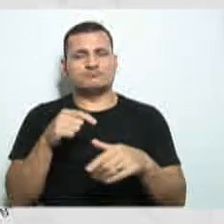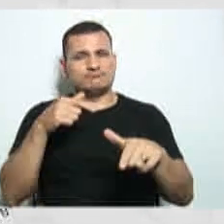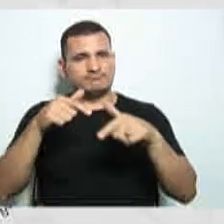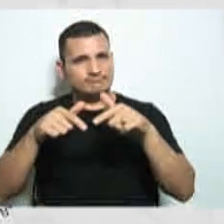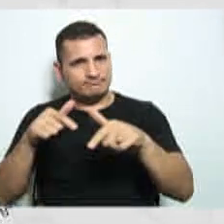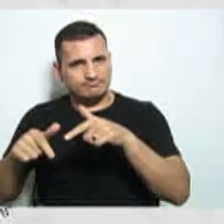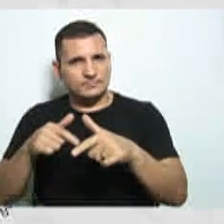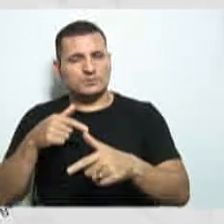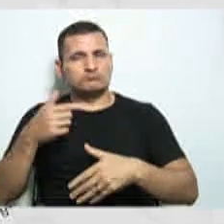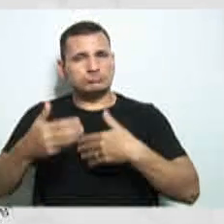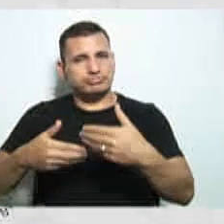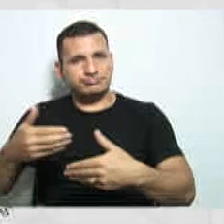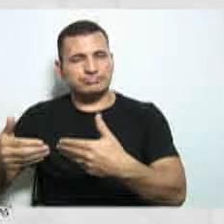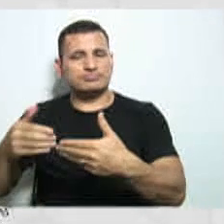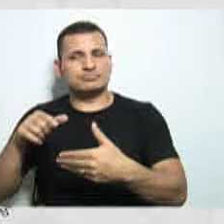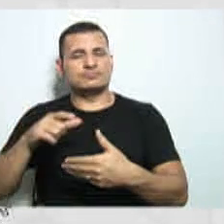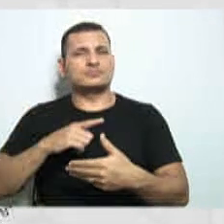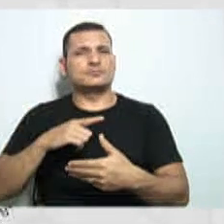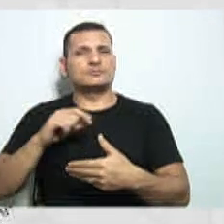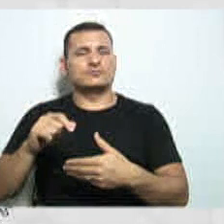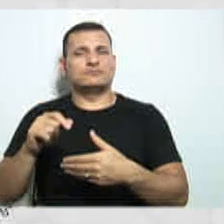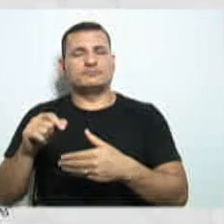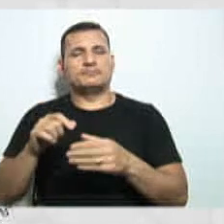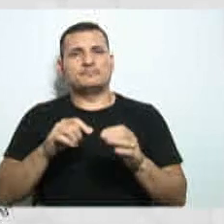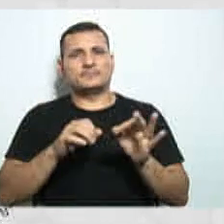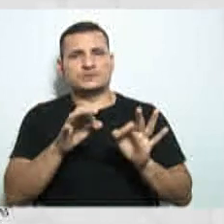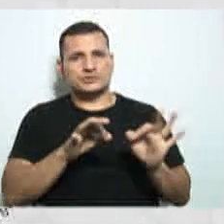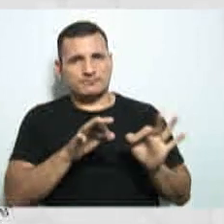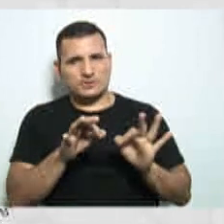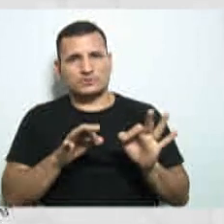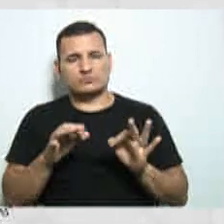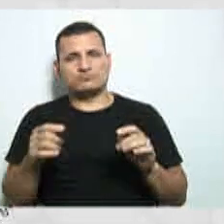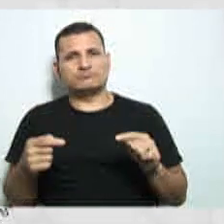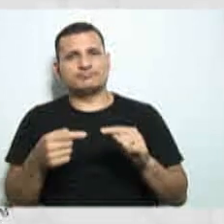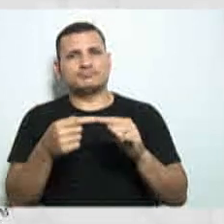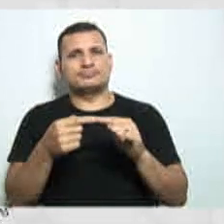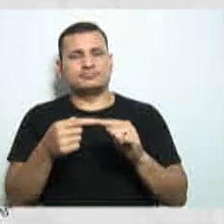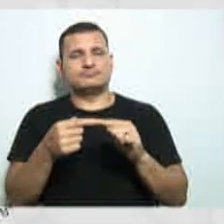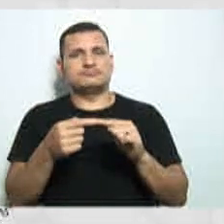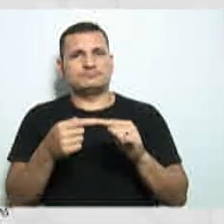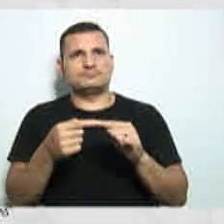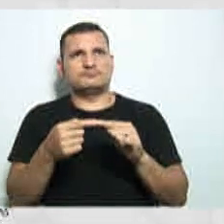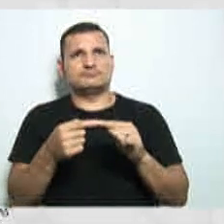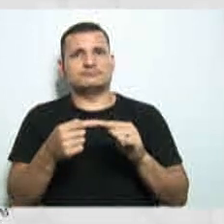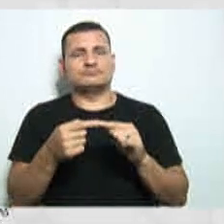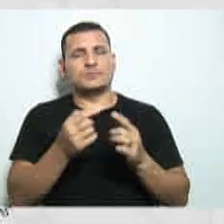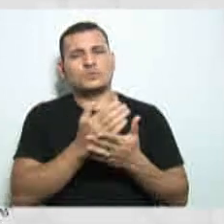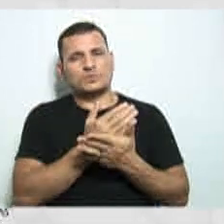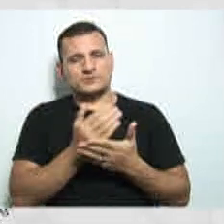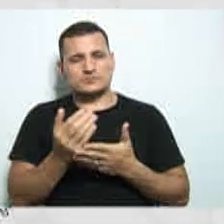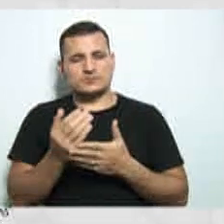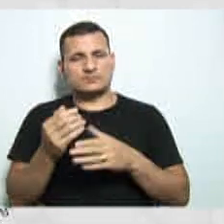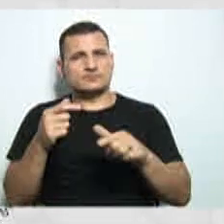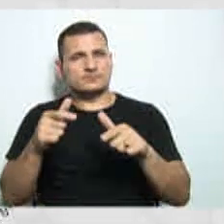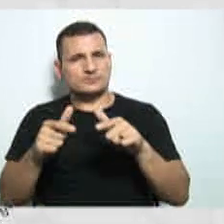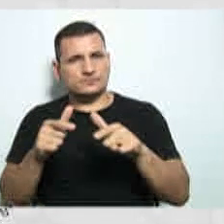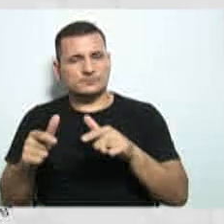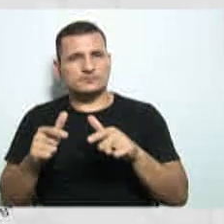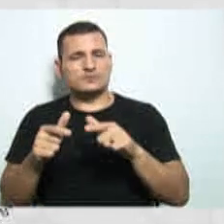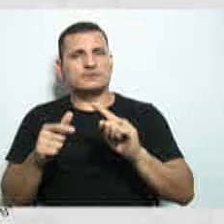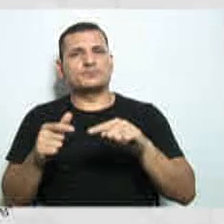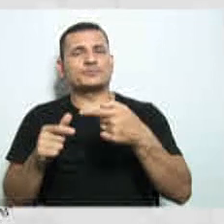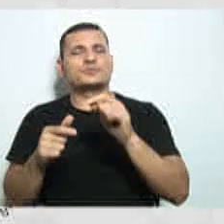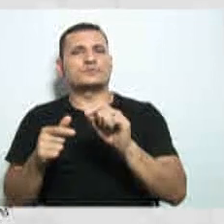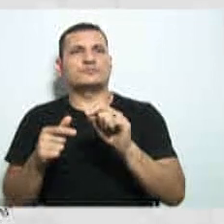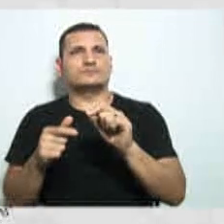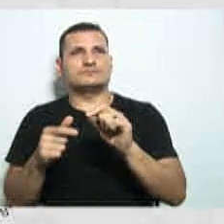já é ativo, que ele procura manter o planejamento dentro do seu curso inicial. Então eu comecei a executar, ele passou o quê?